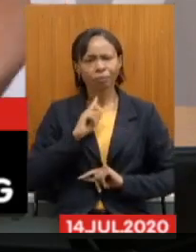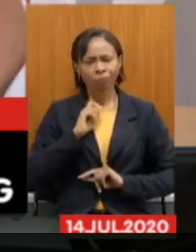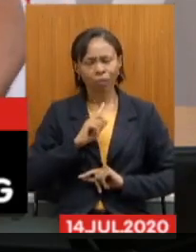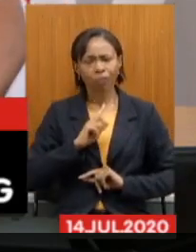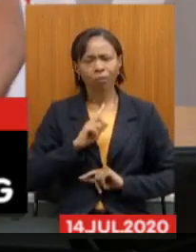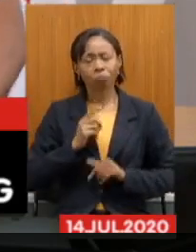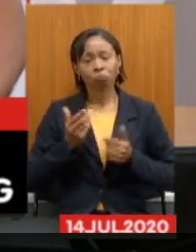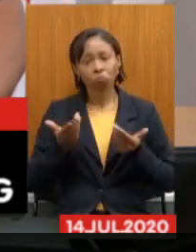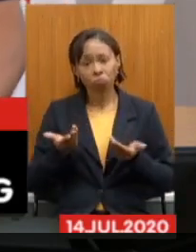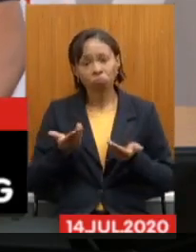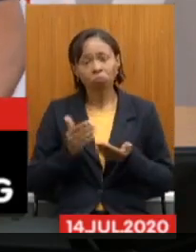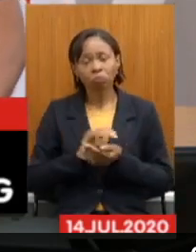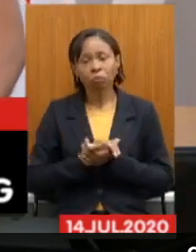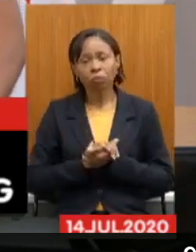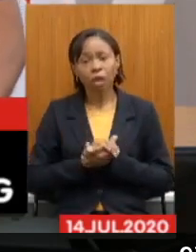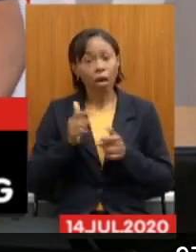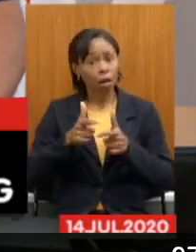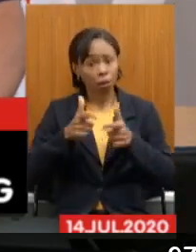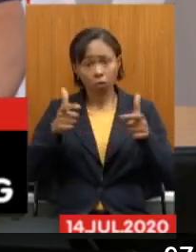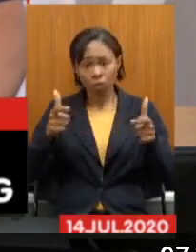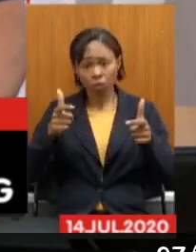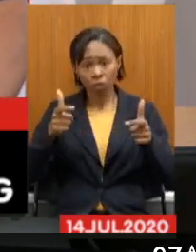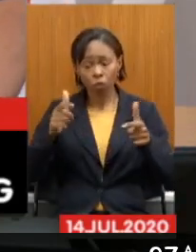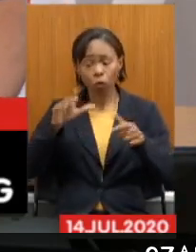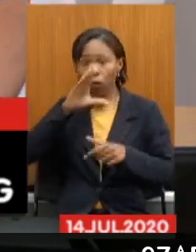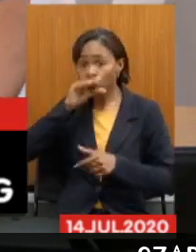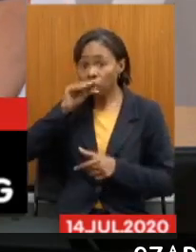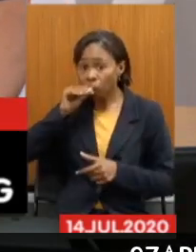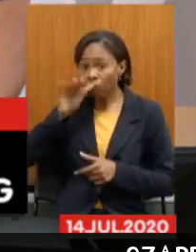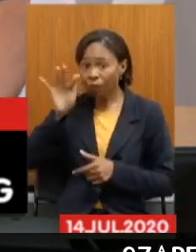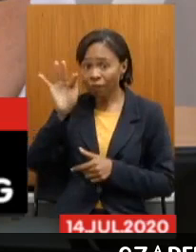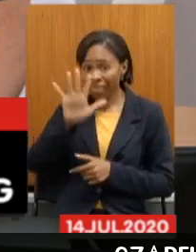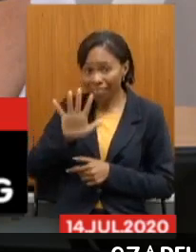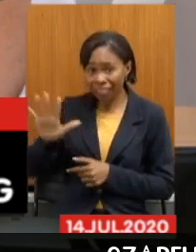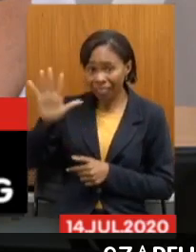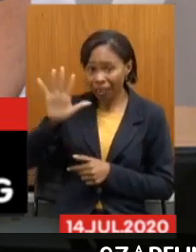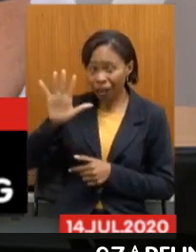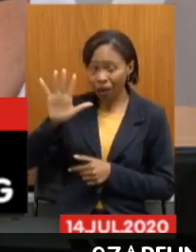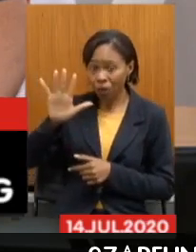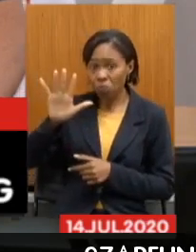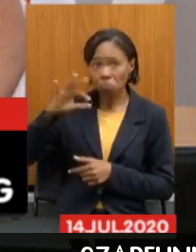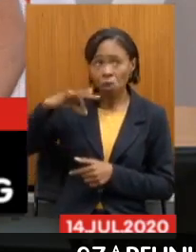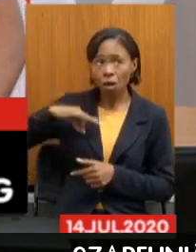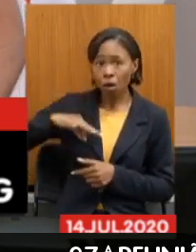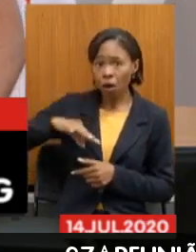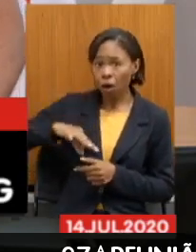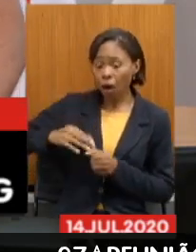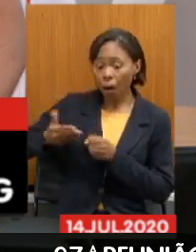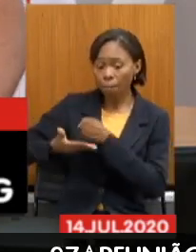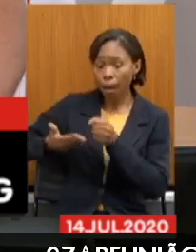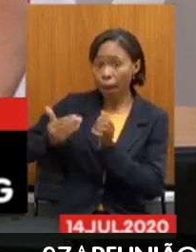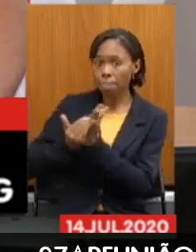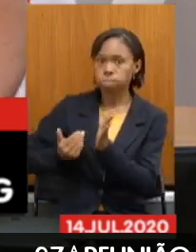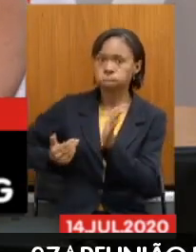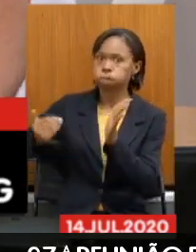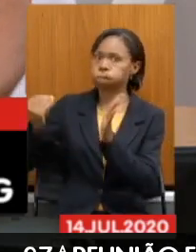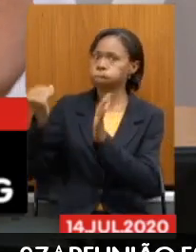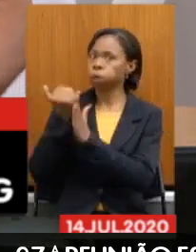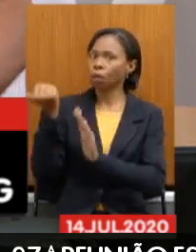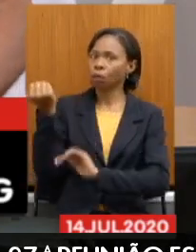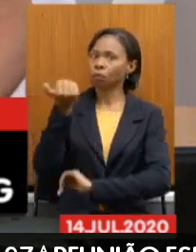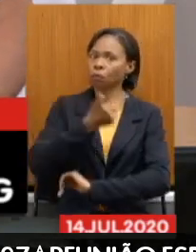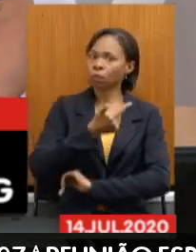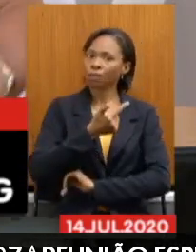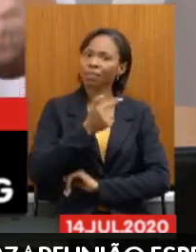de todos, a maioria dos servidores federais, é infinitamente mais alto do que o nosso. Então, não se